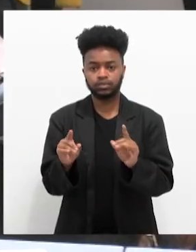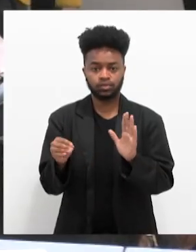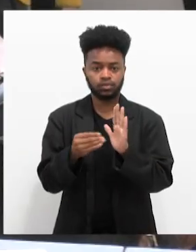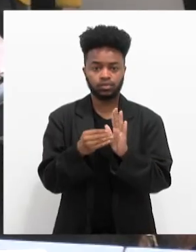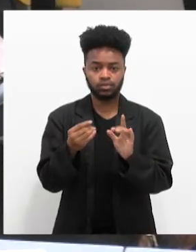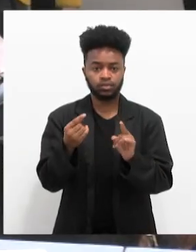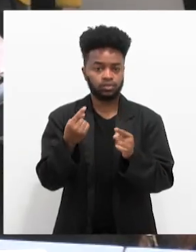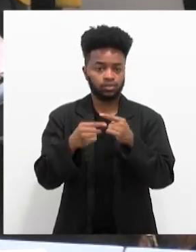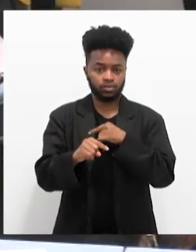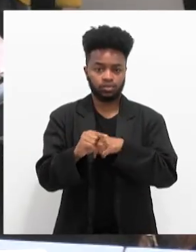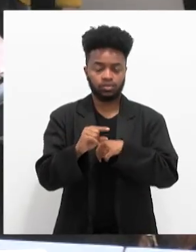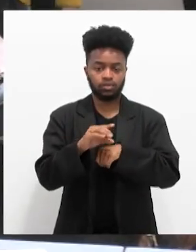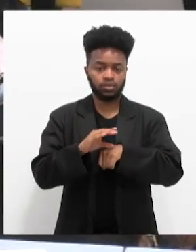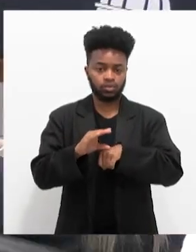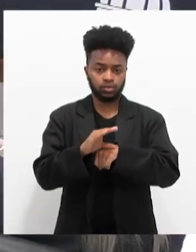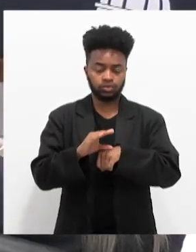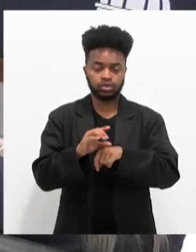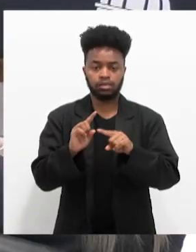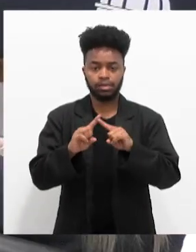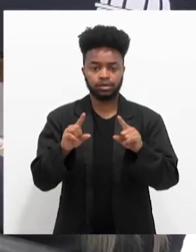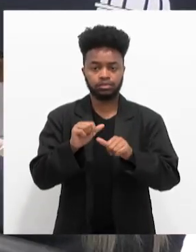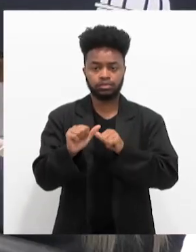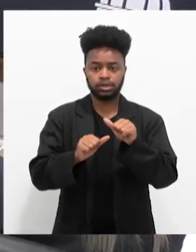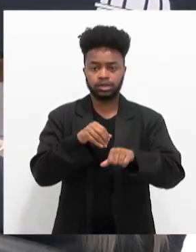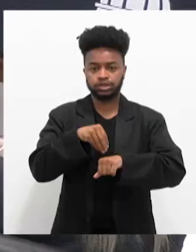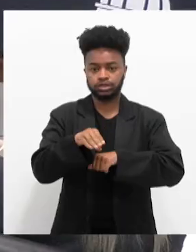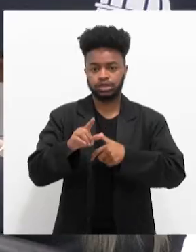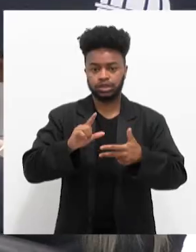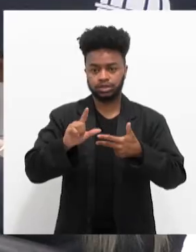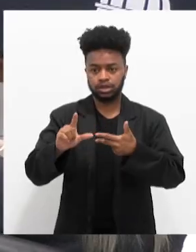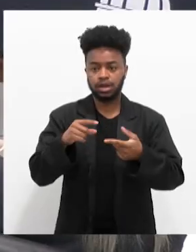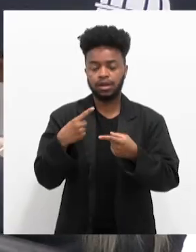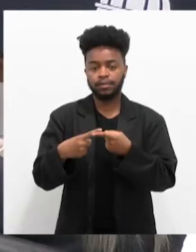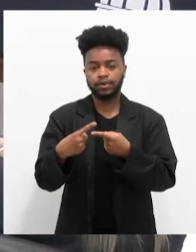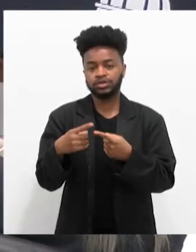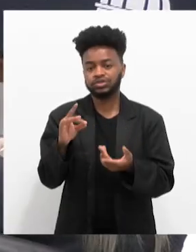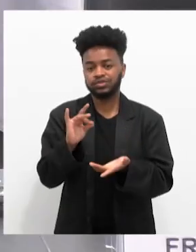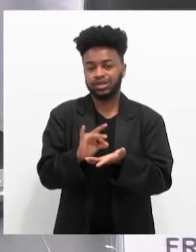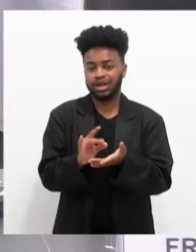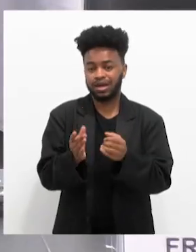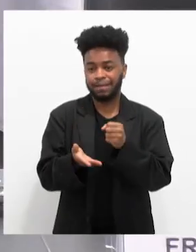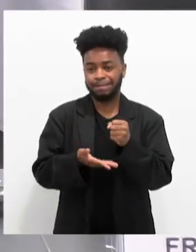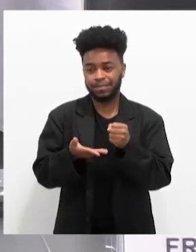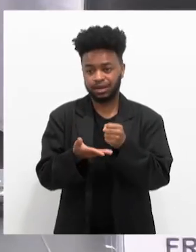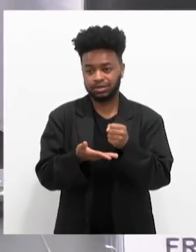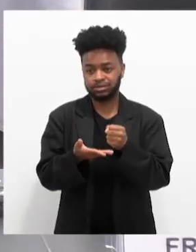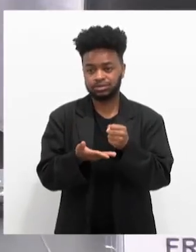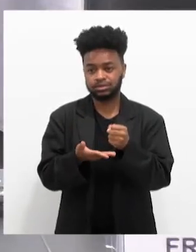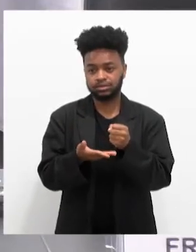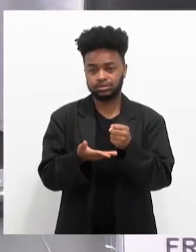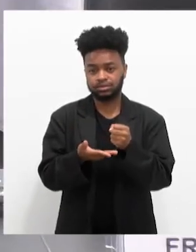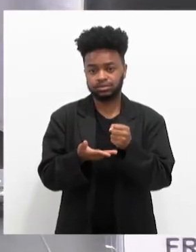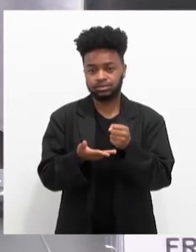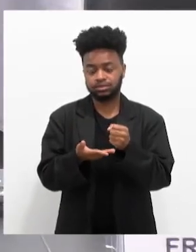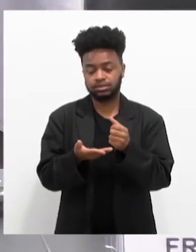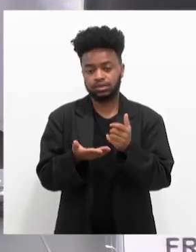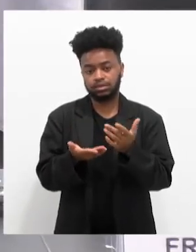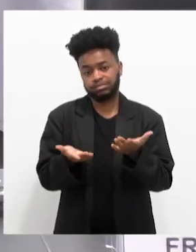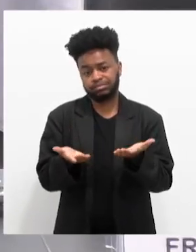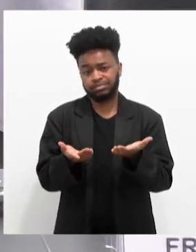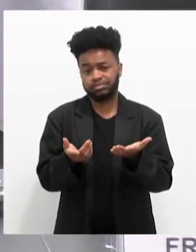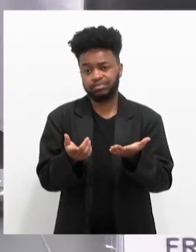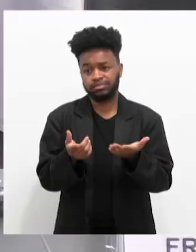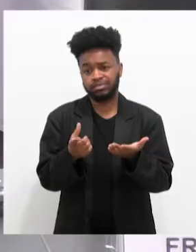pela transformação de indicação legislativa. E, na verdade, o fundamento, o deputado Luiz Paulo, primeiro, tem um